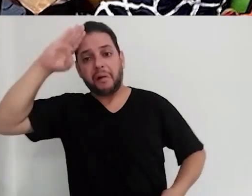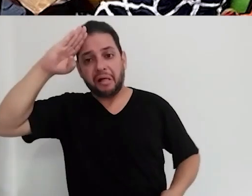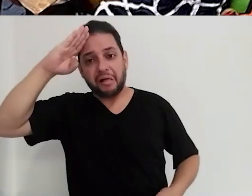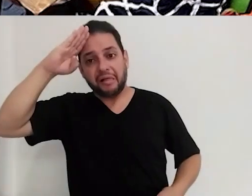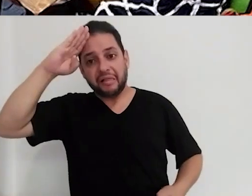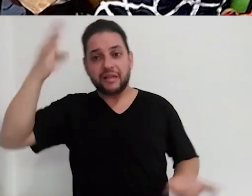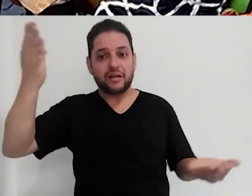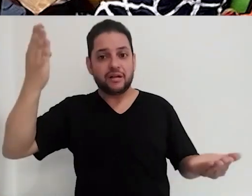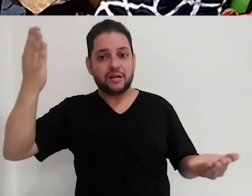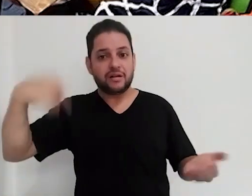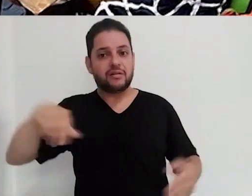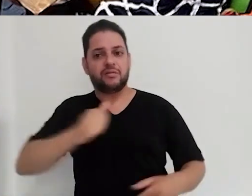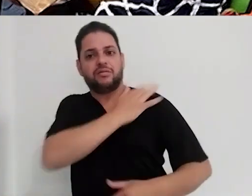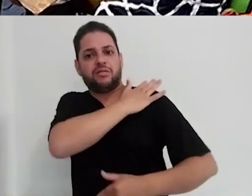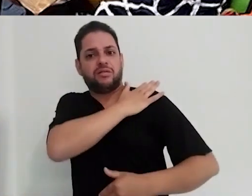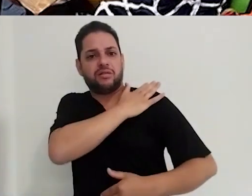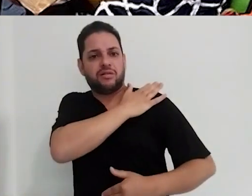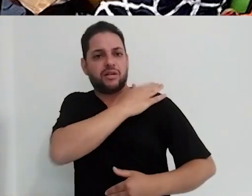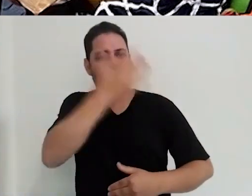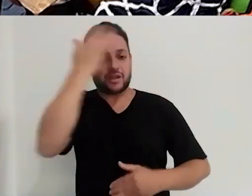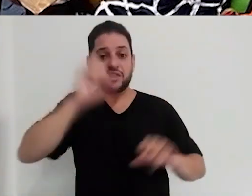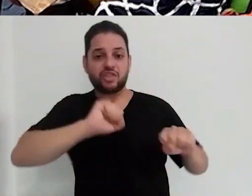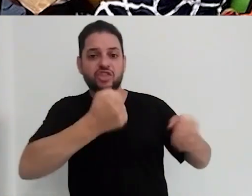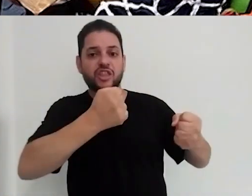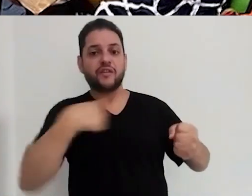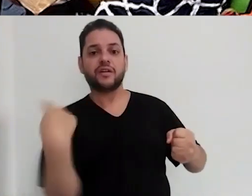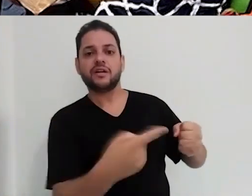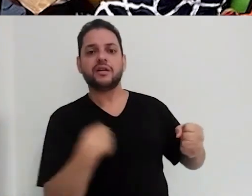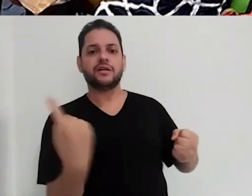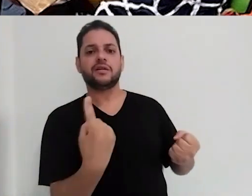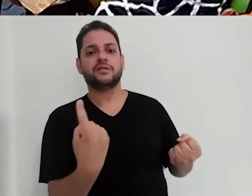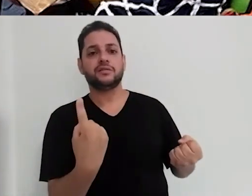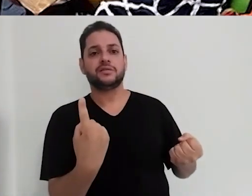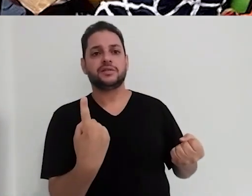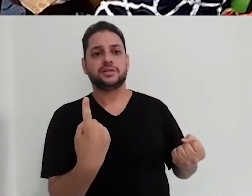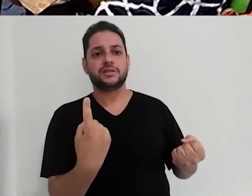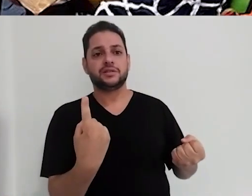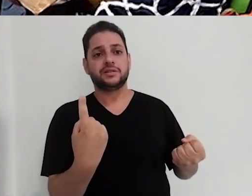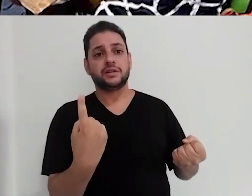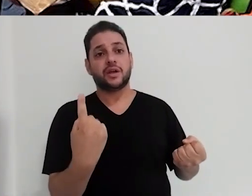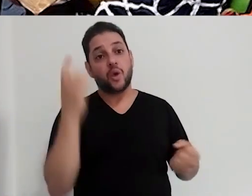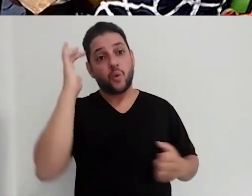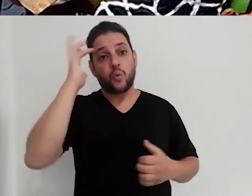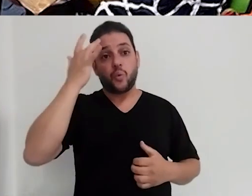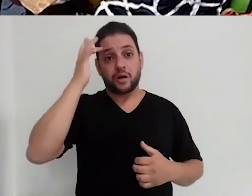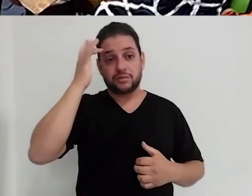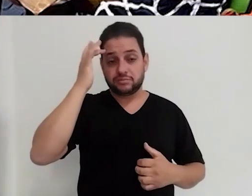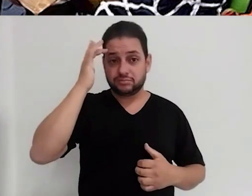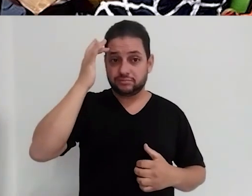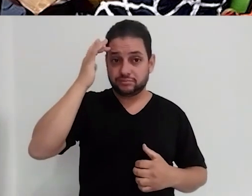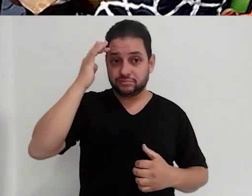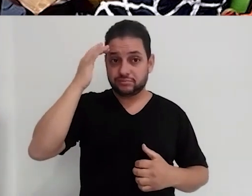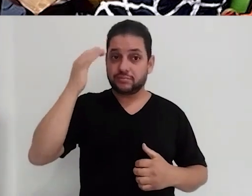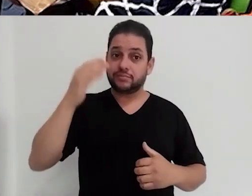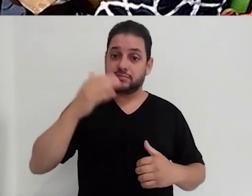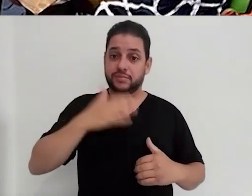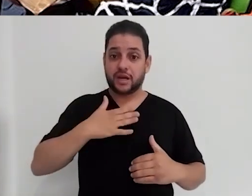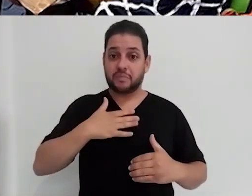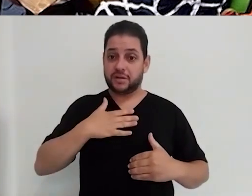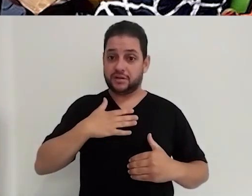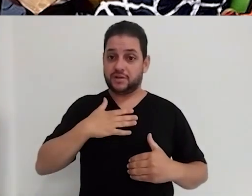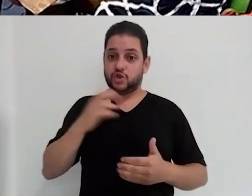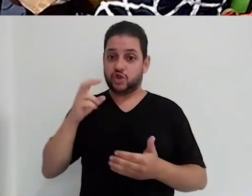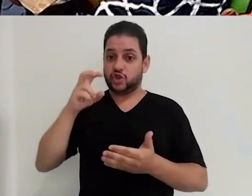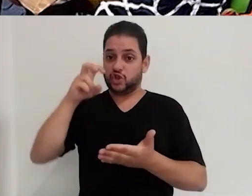das forças que vão defender a gente. E eu acho que para esses casos, para mim, justiça não é cadeia.